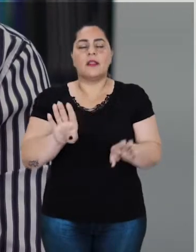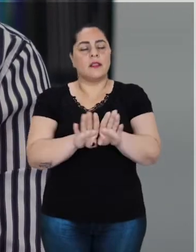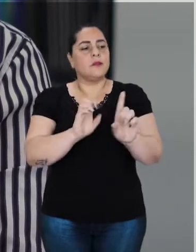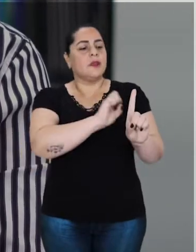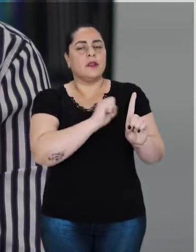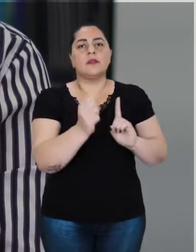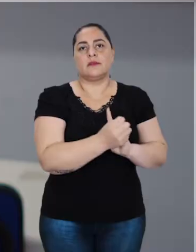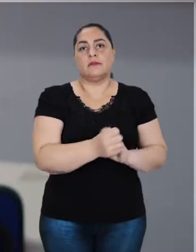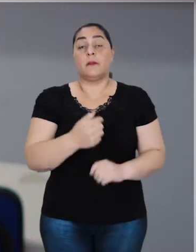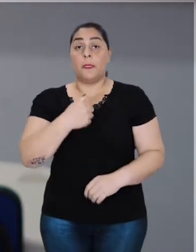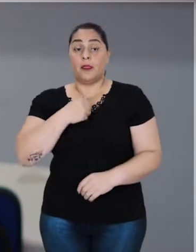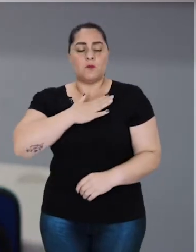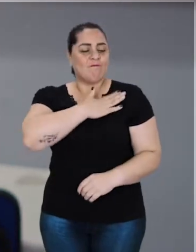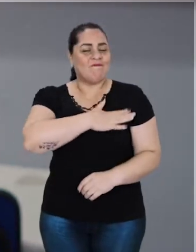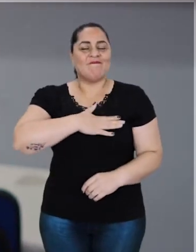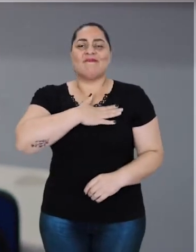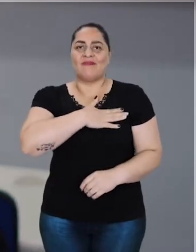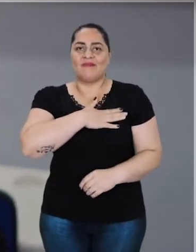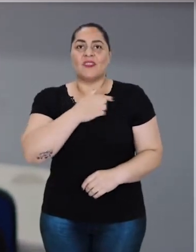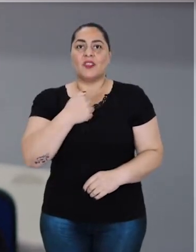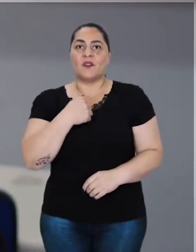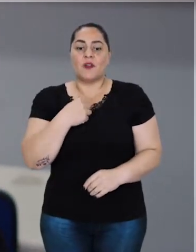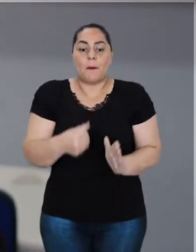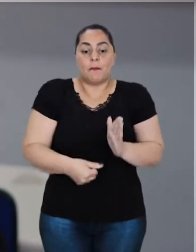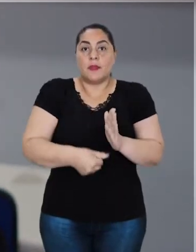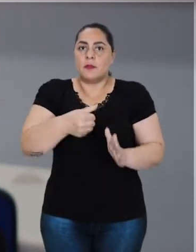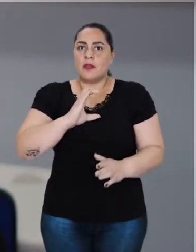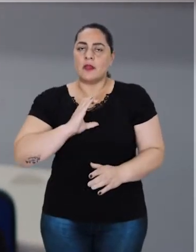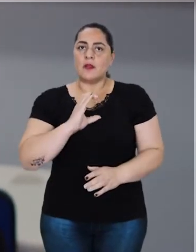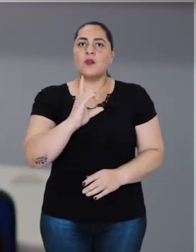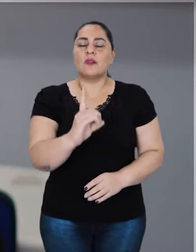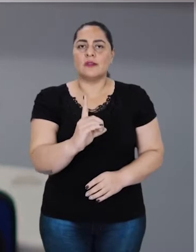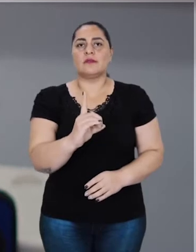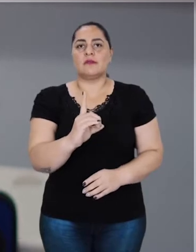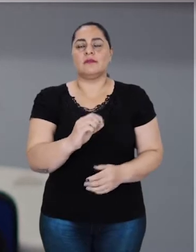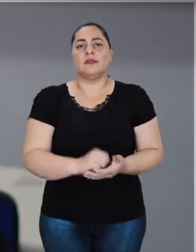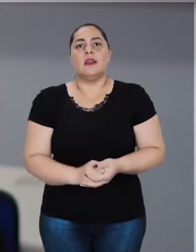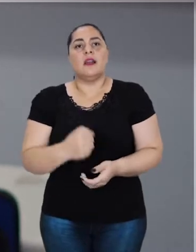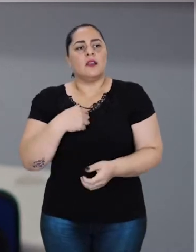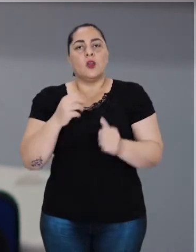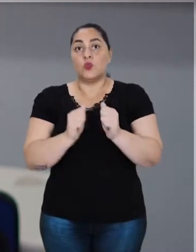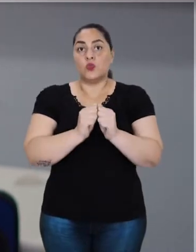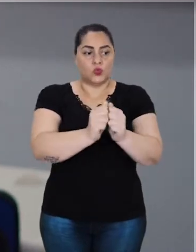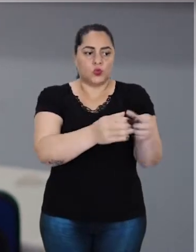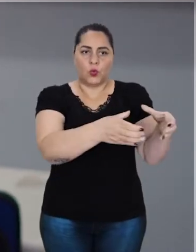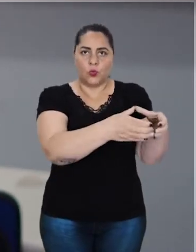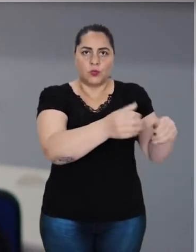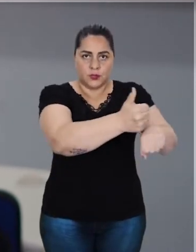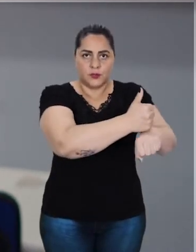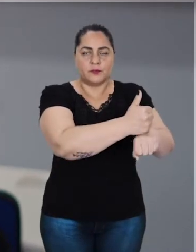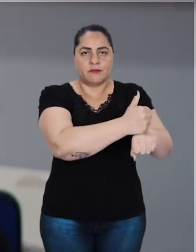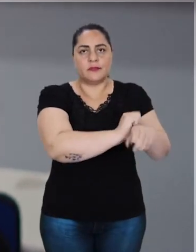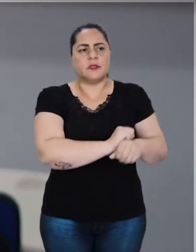também na sociedade. Tive o prazer, então, de ser a primeira coordenadora e era juntamente com um grupo